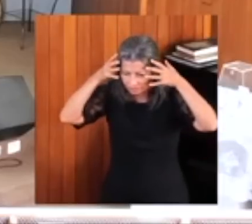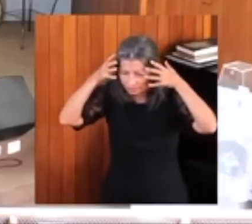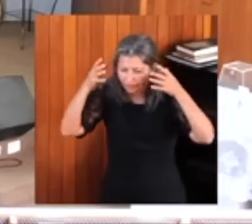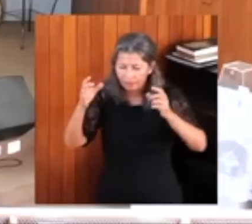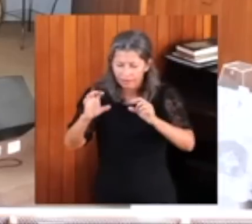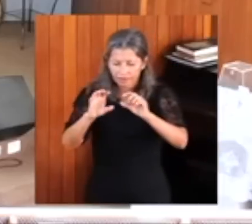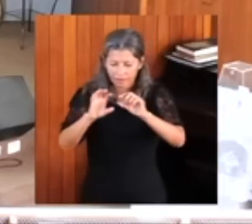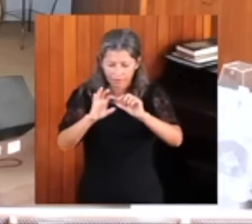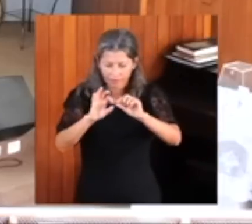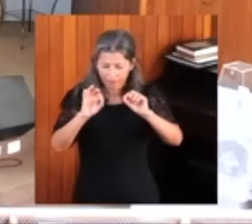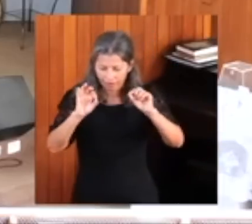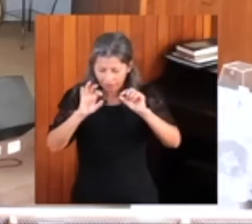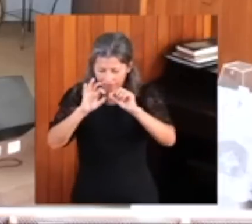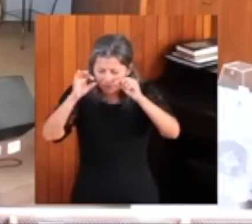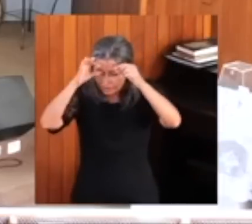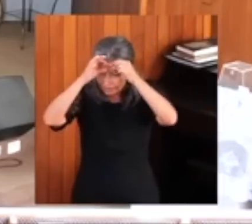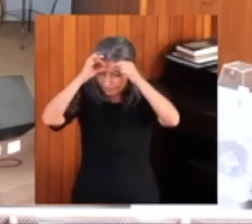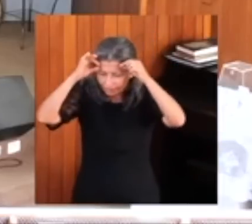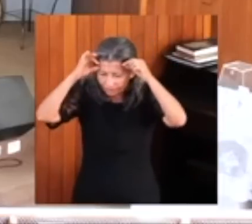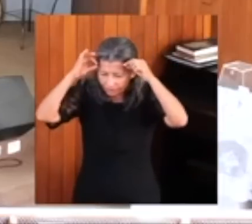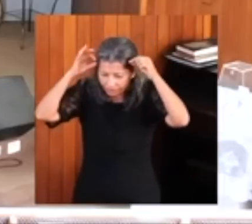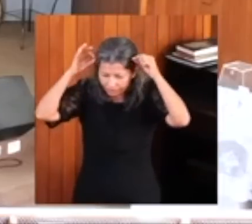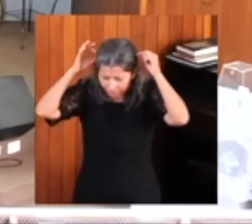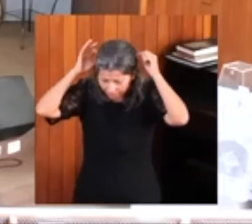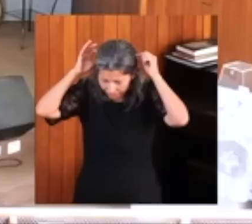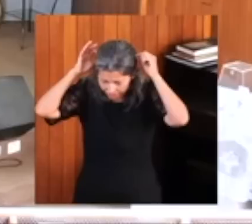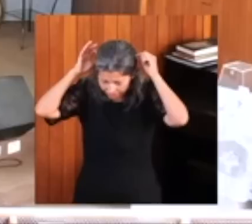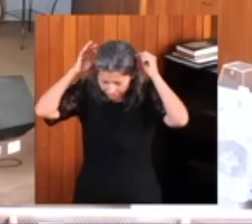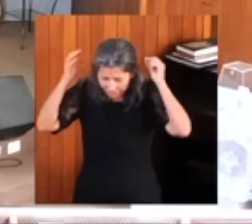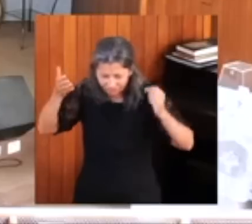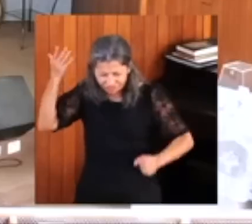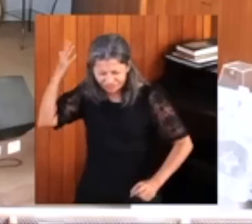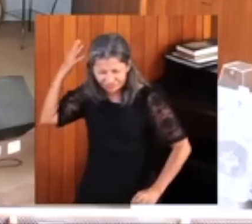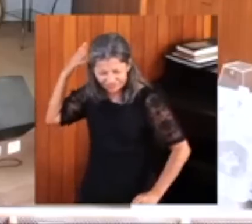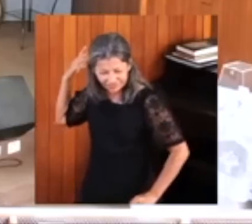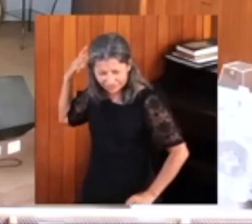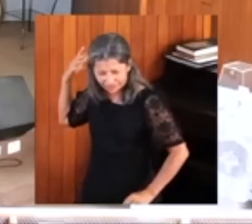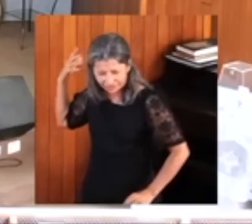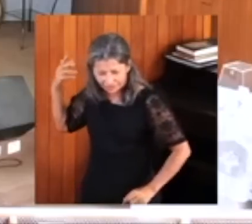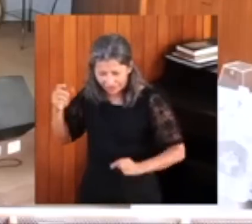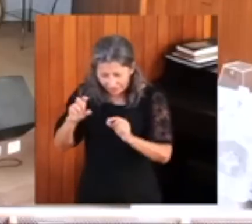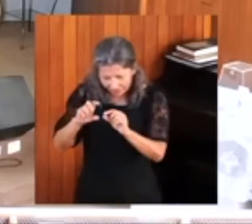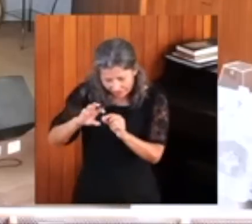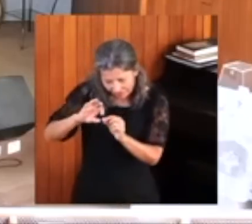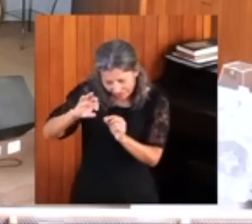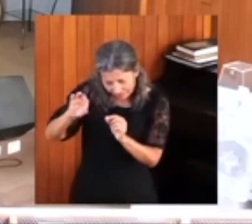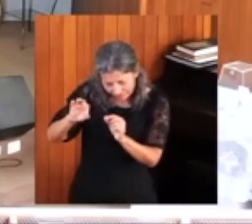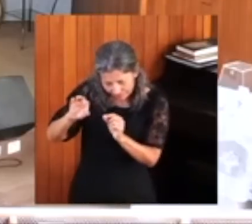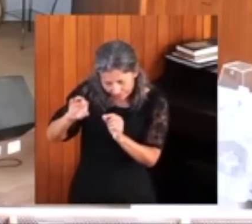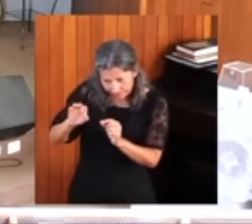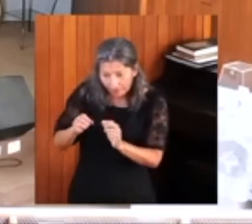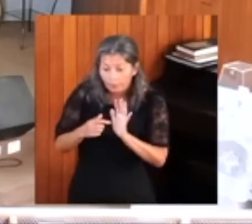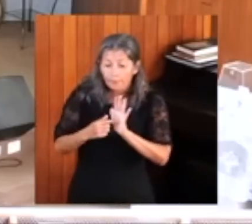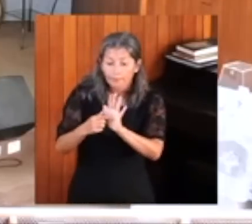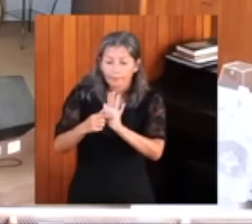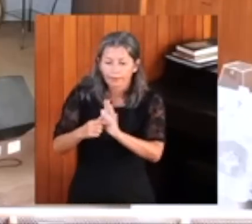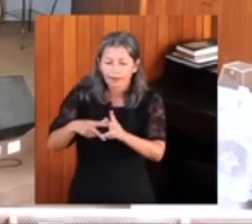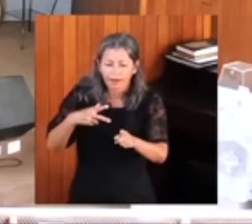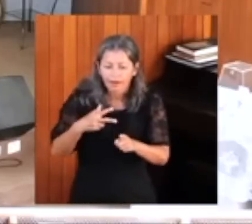ouvi o segundo ser vivente dizendo: Venha! E saiu outro cavalo, que era vermelho. E ao seu cavaleiro foi